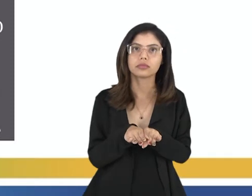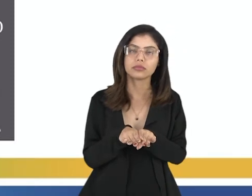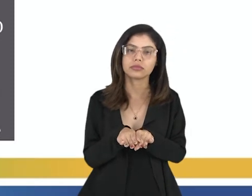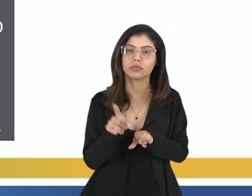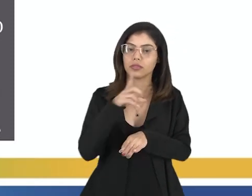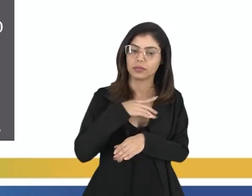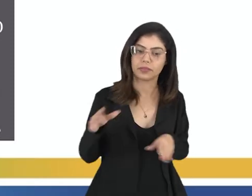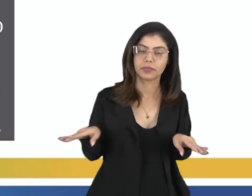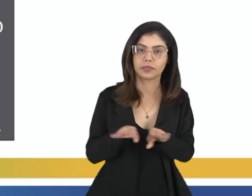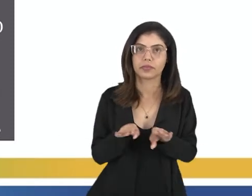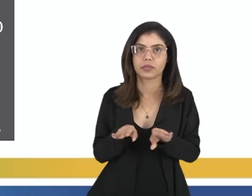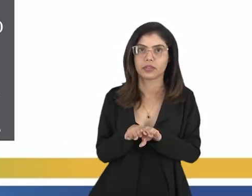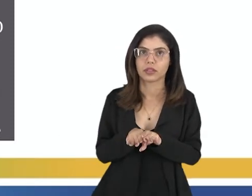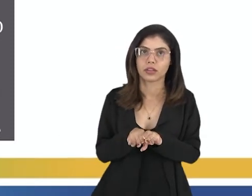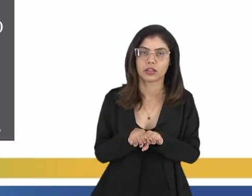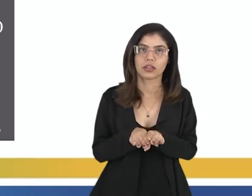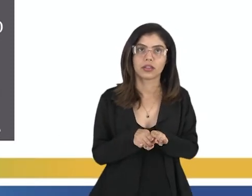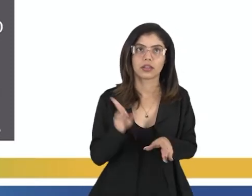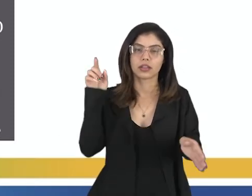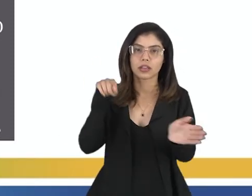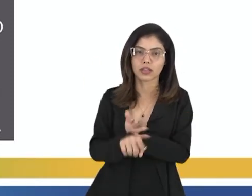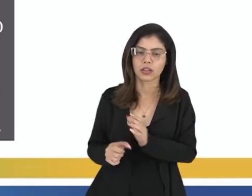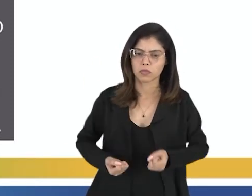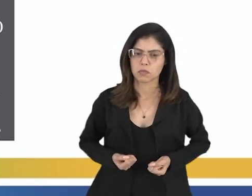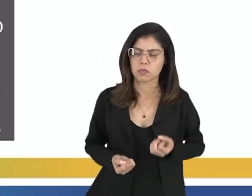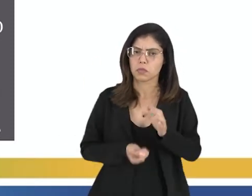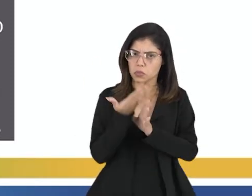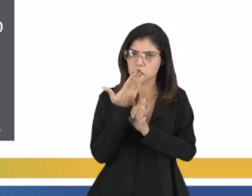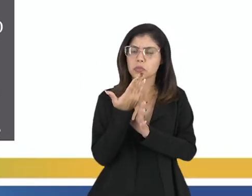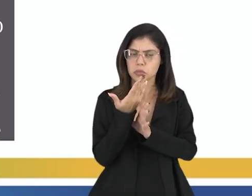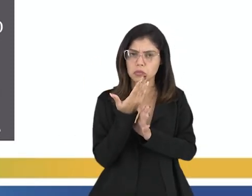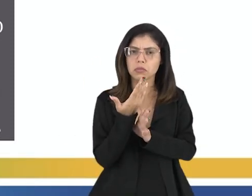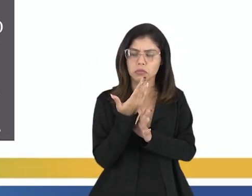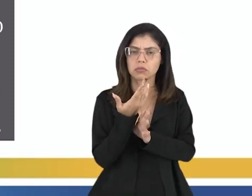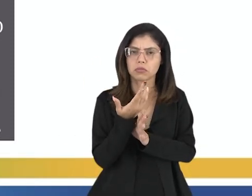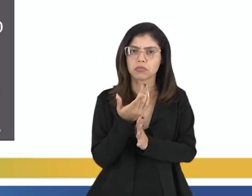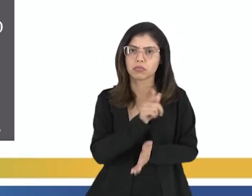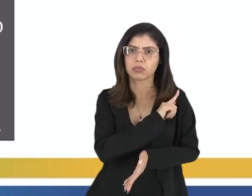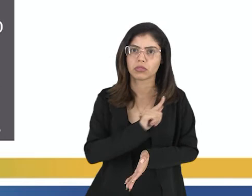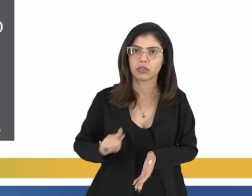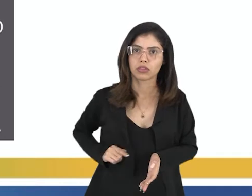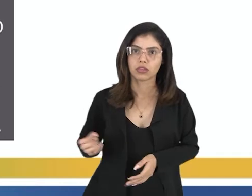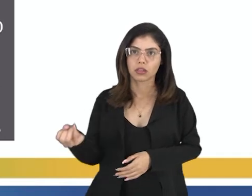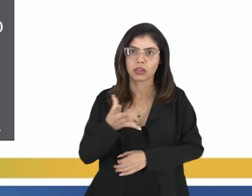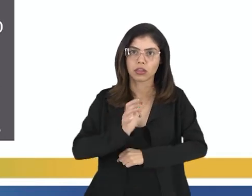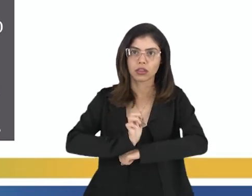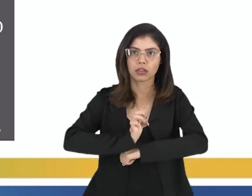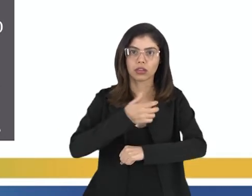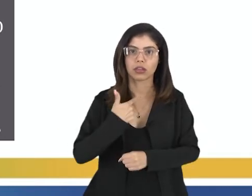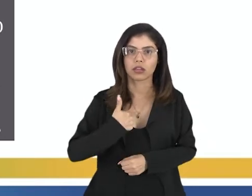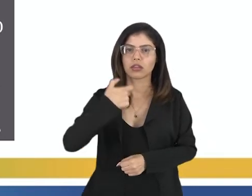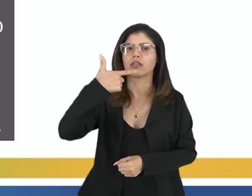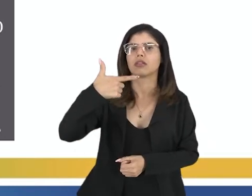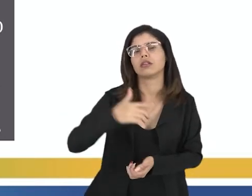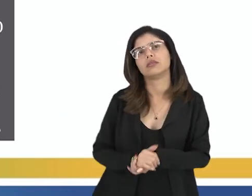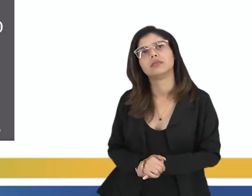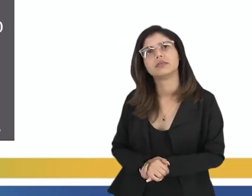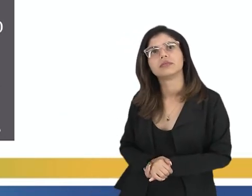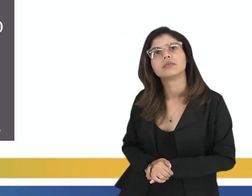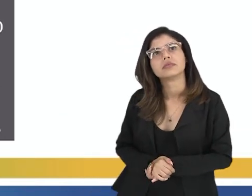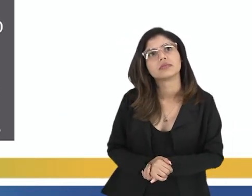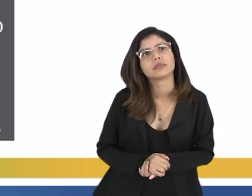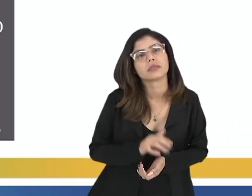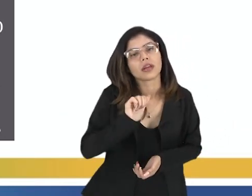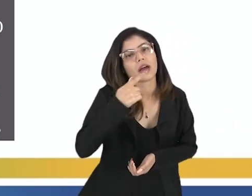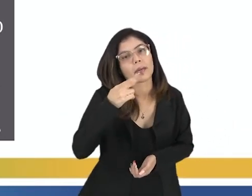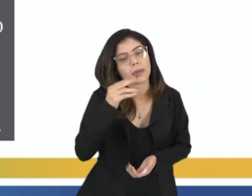ele tem também, né, essa questão de que foi criado no governo lá do Estado Novo do Vargas, né, essa questão, esse aparelho